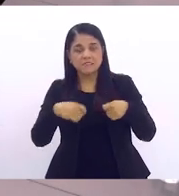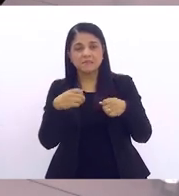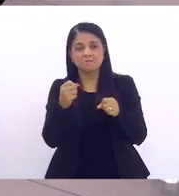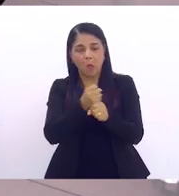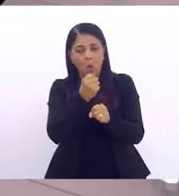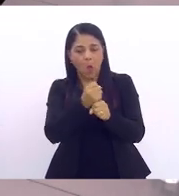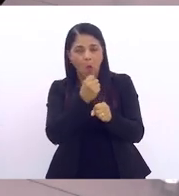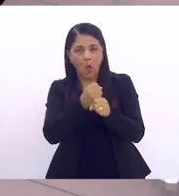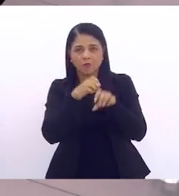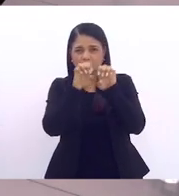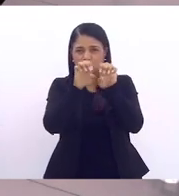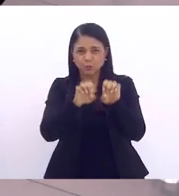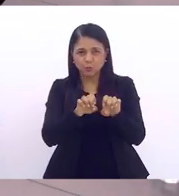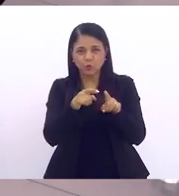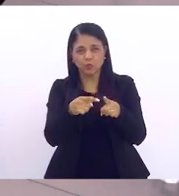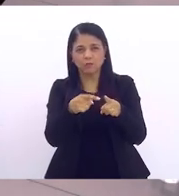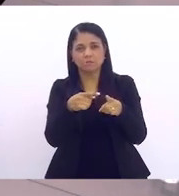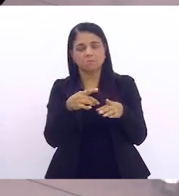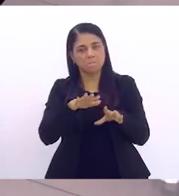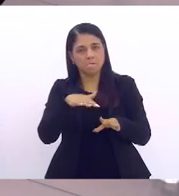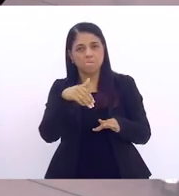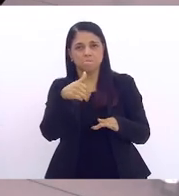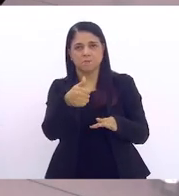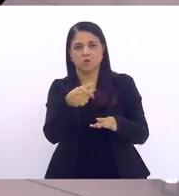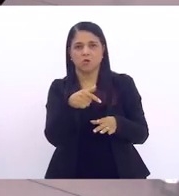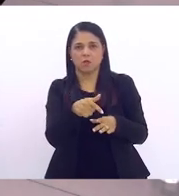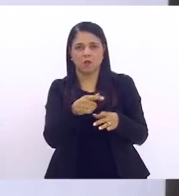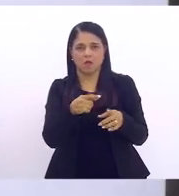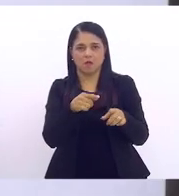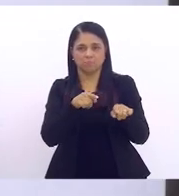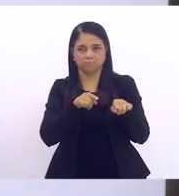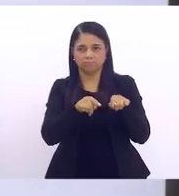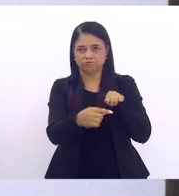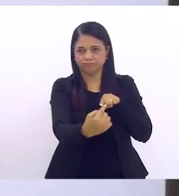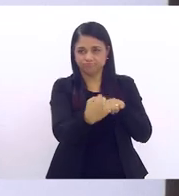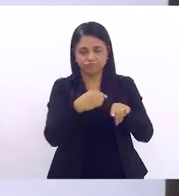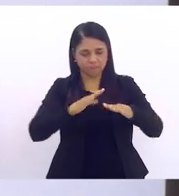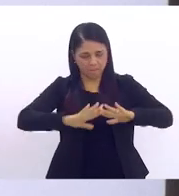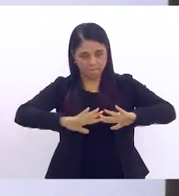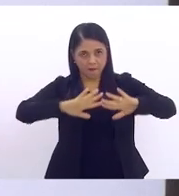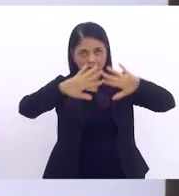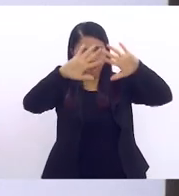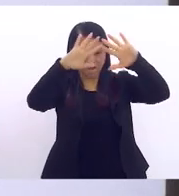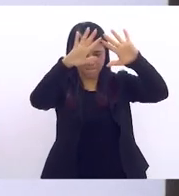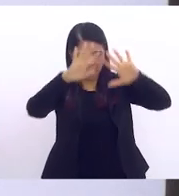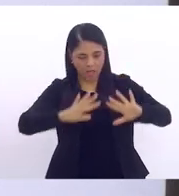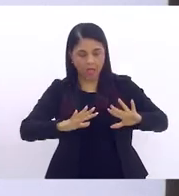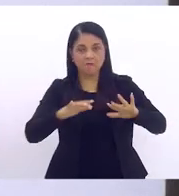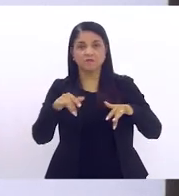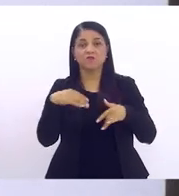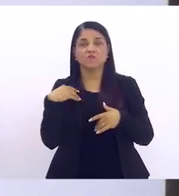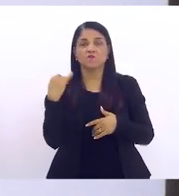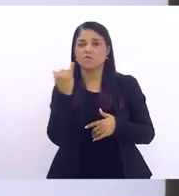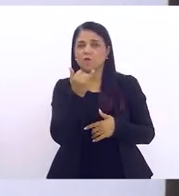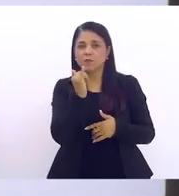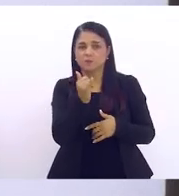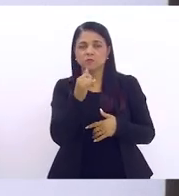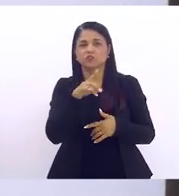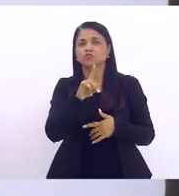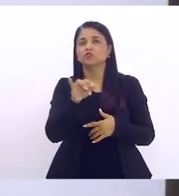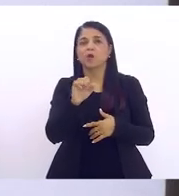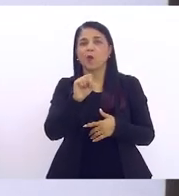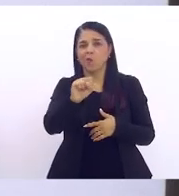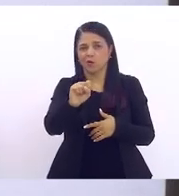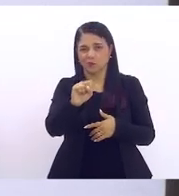para poder estruturar aquele taludo que aquele aquele barranco aqui eu trago uma informação recentemente recentemente do dia